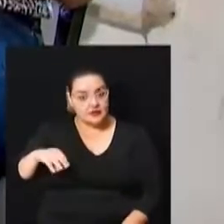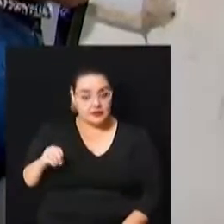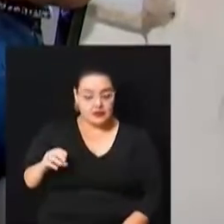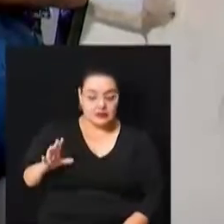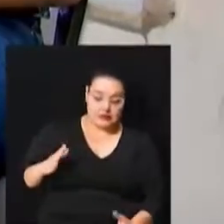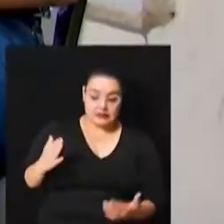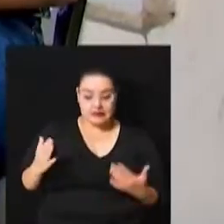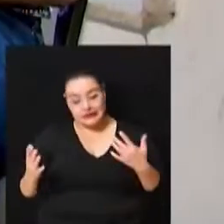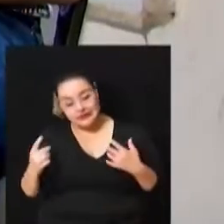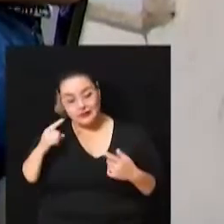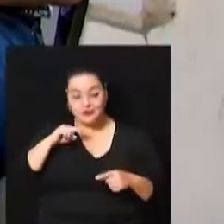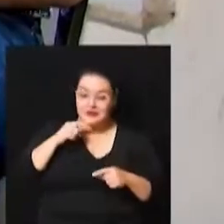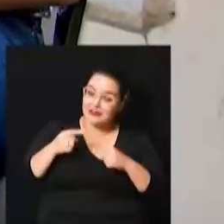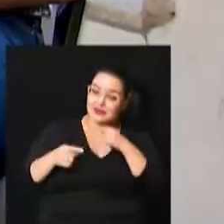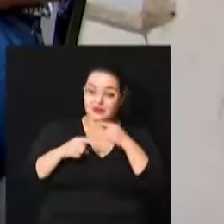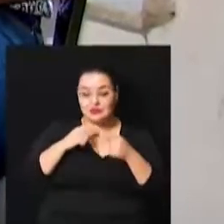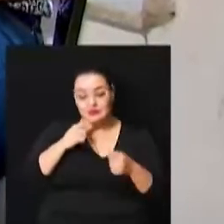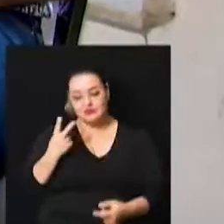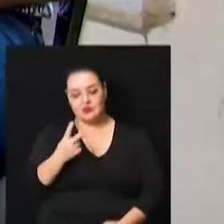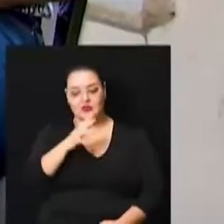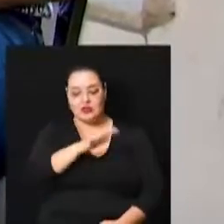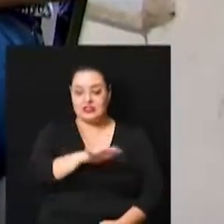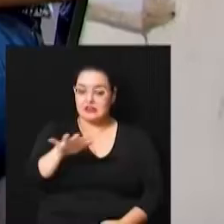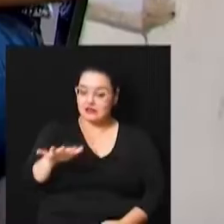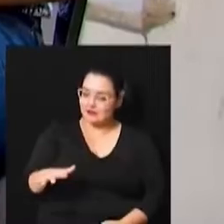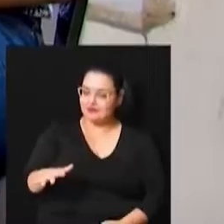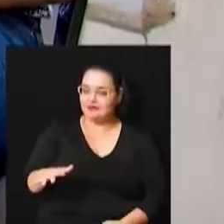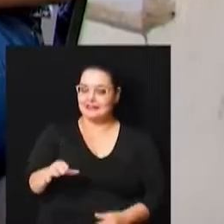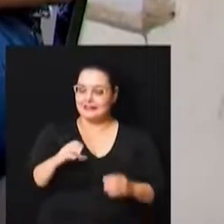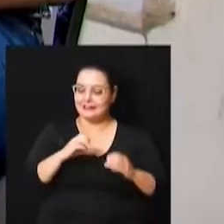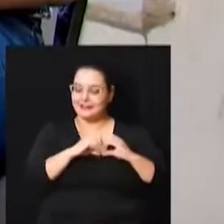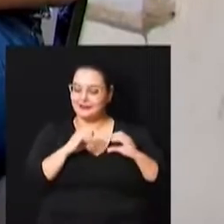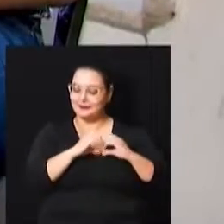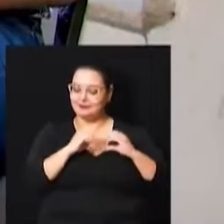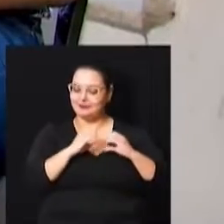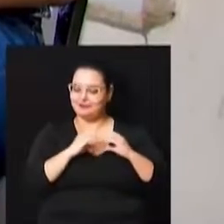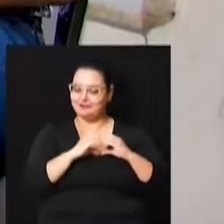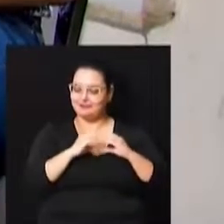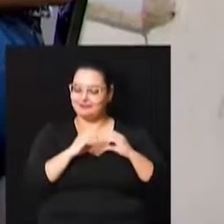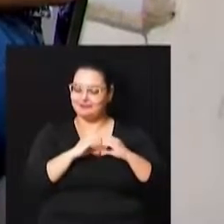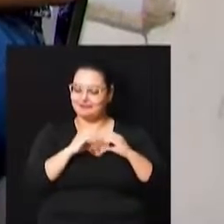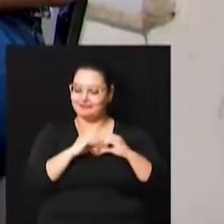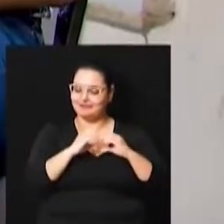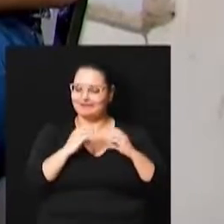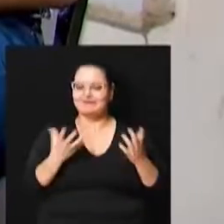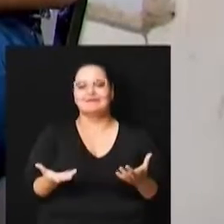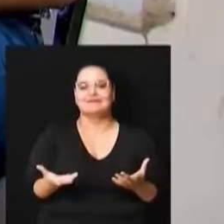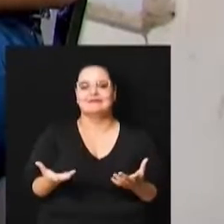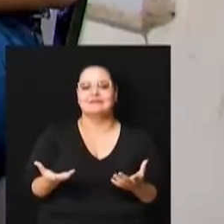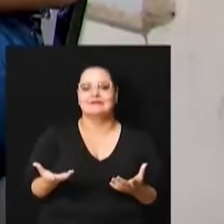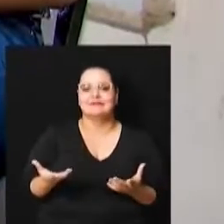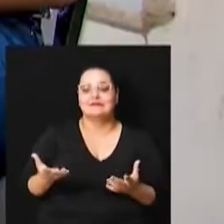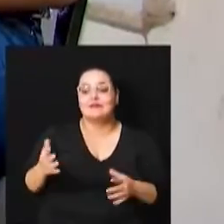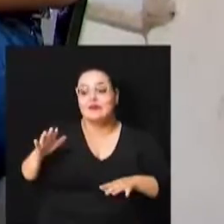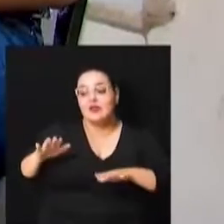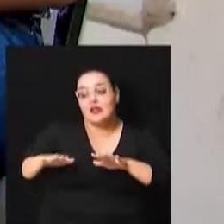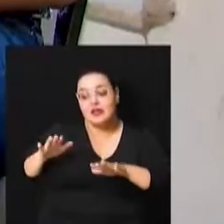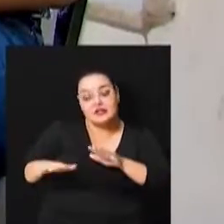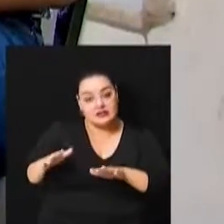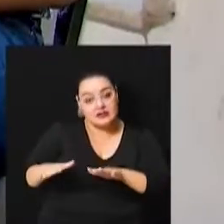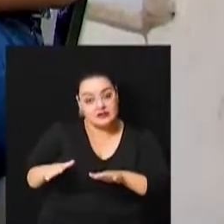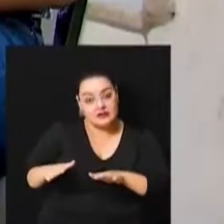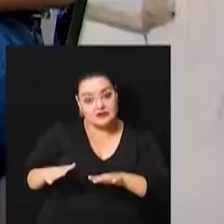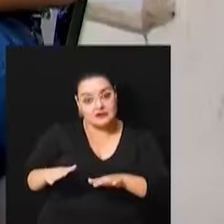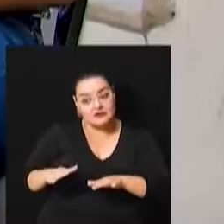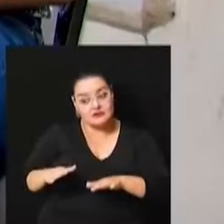tá meio indecisa, mas é duas áreas que faz o coração bater mais forte. Bom, tá pintando provavelmente aí